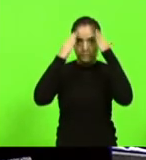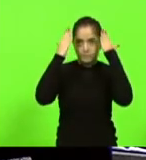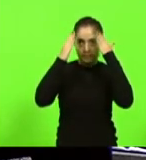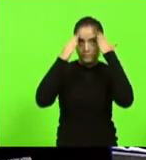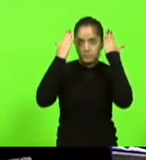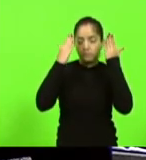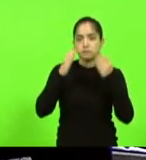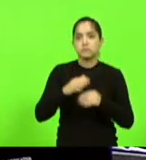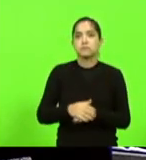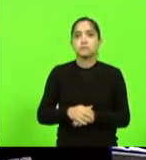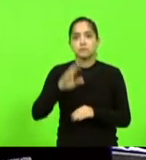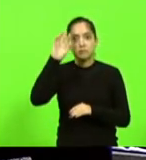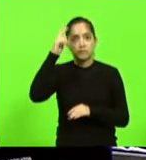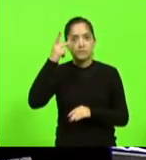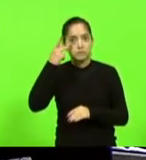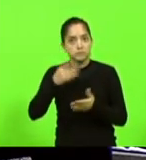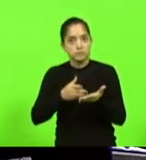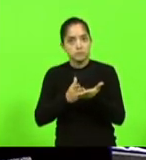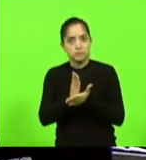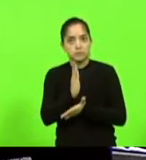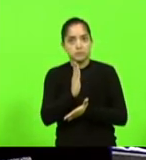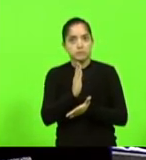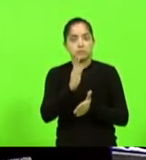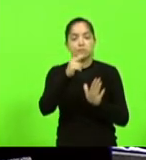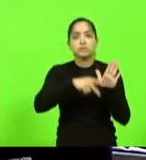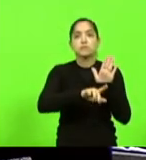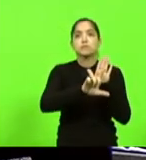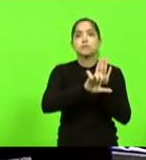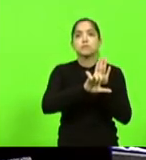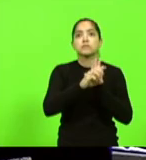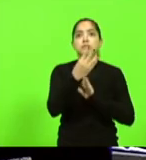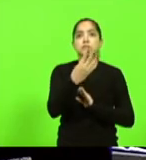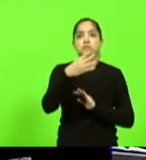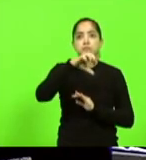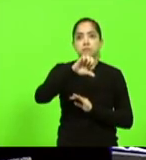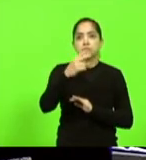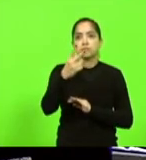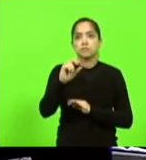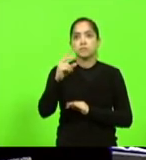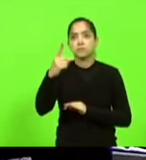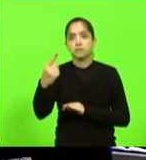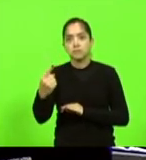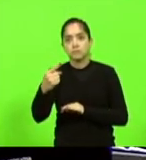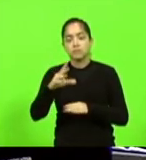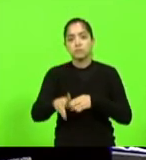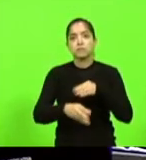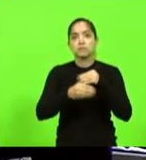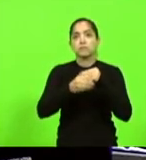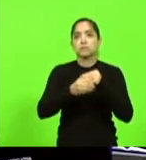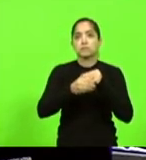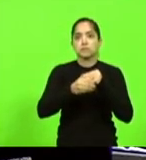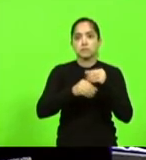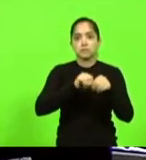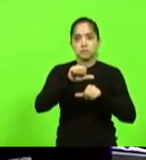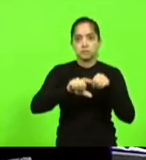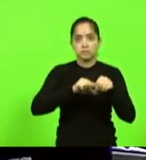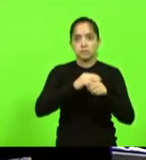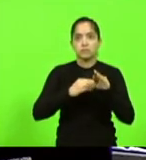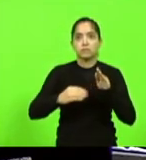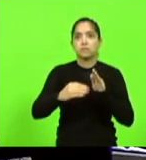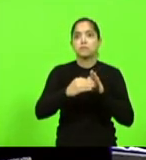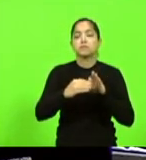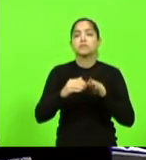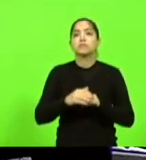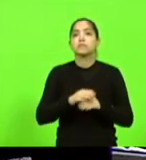Milton Obos. Foi aprovado em turno único o projeto de lei 49/2021, com emenda substitutiva global,